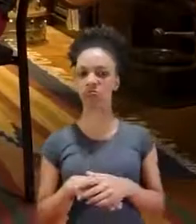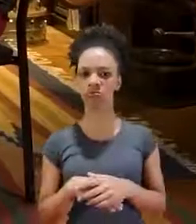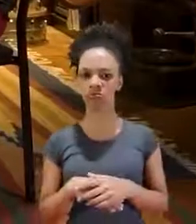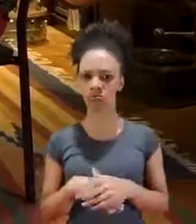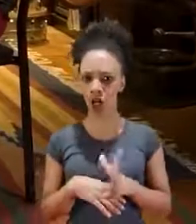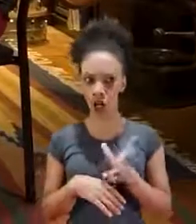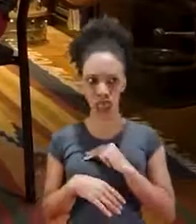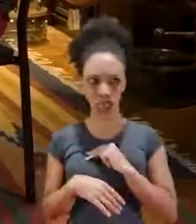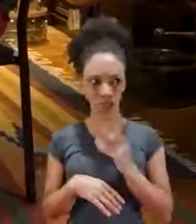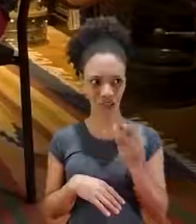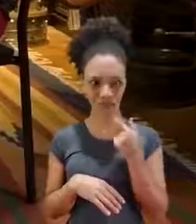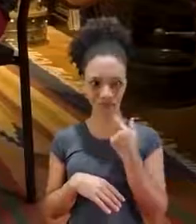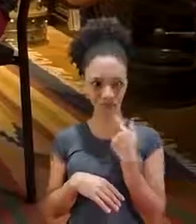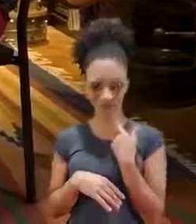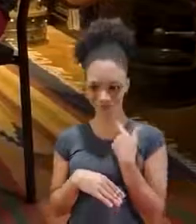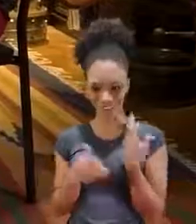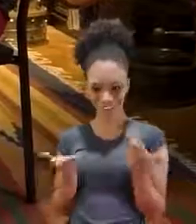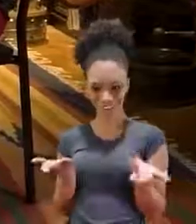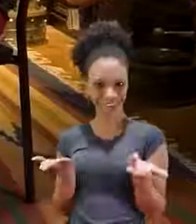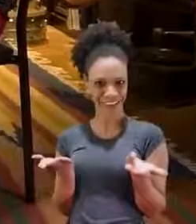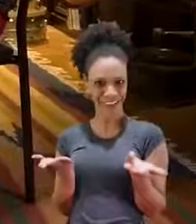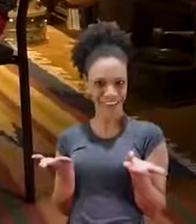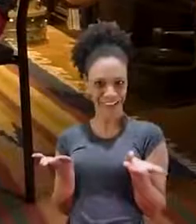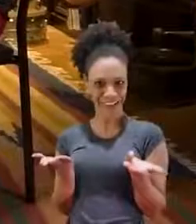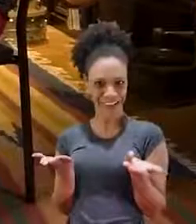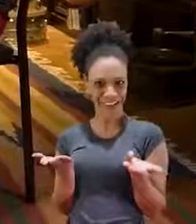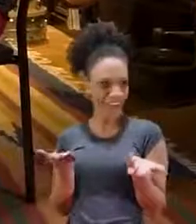jeito que que foi isso aqui